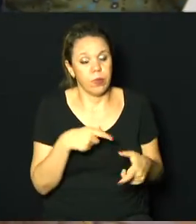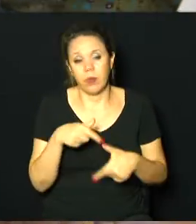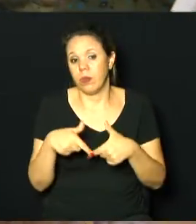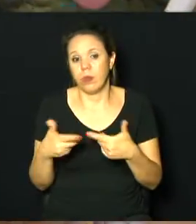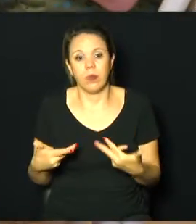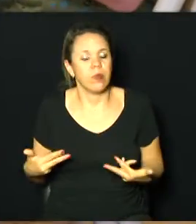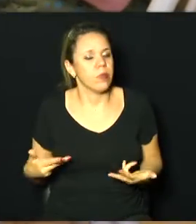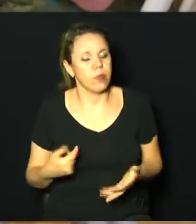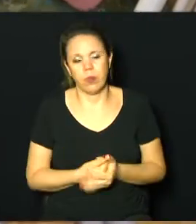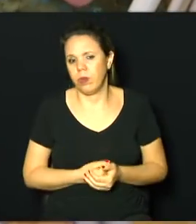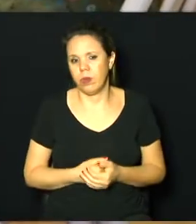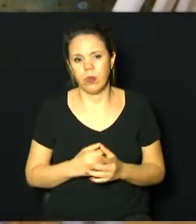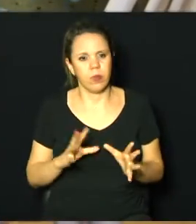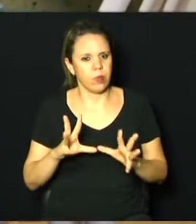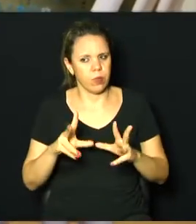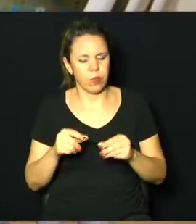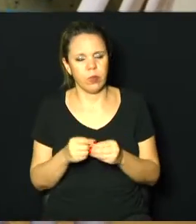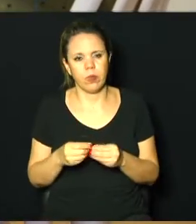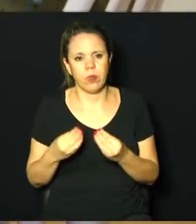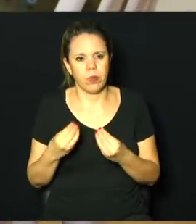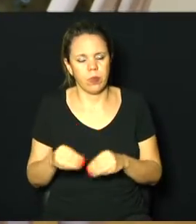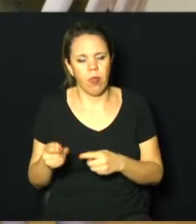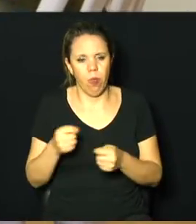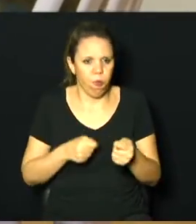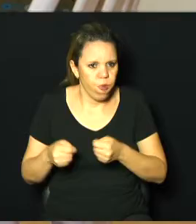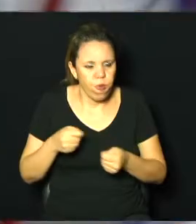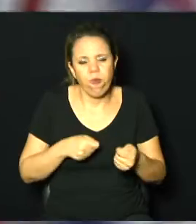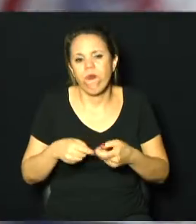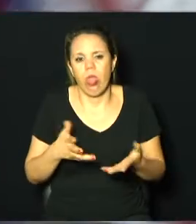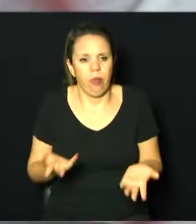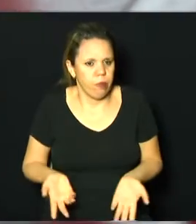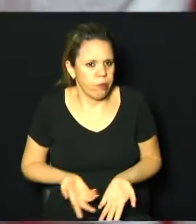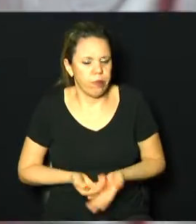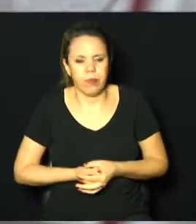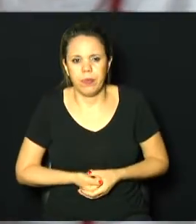trabalho, porque também tudo isso afetou muito economicamente. Então,